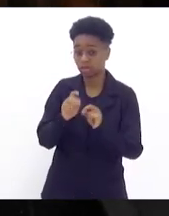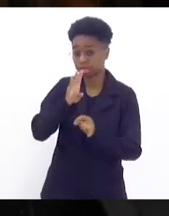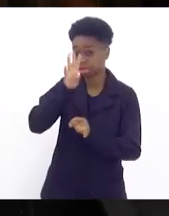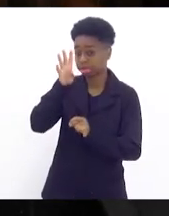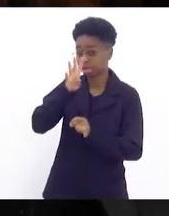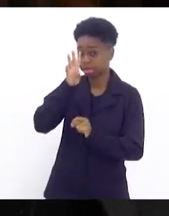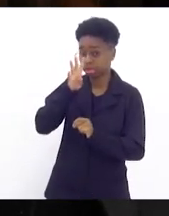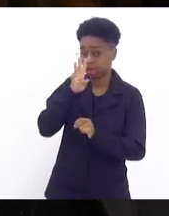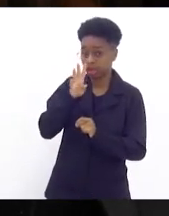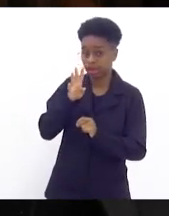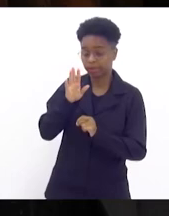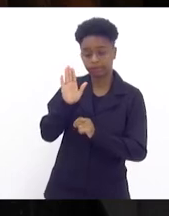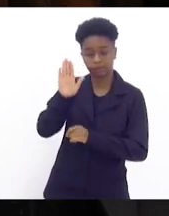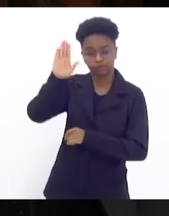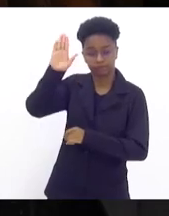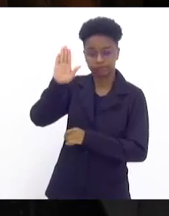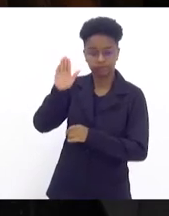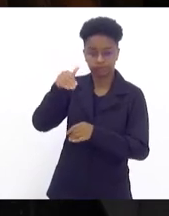eleitoral